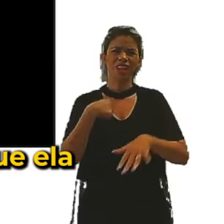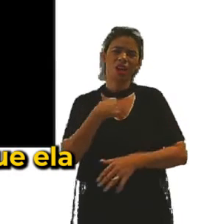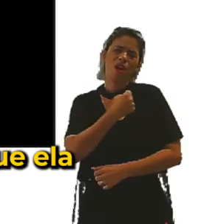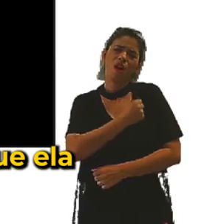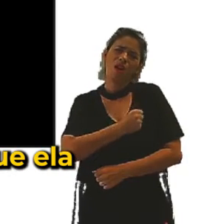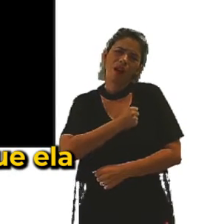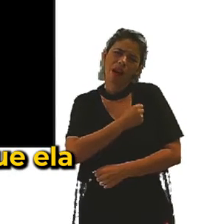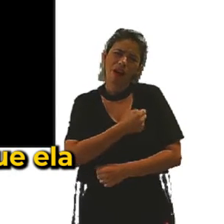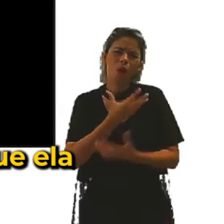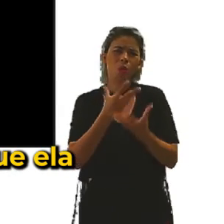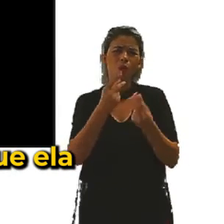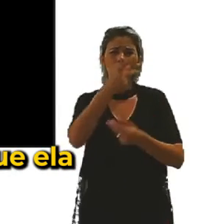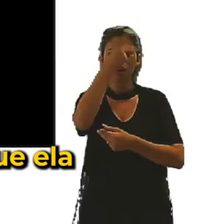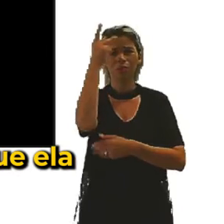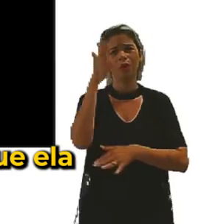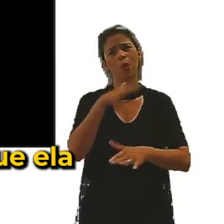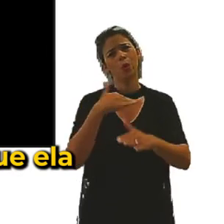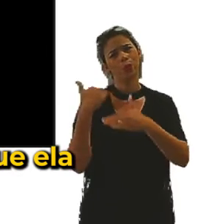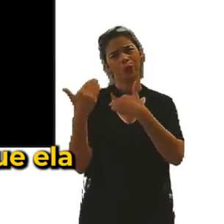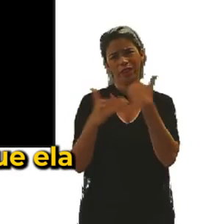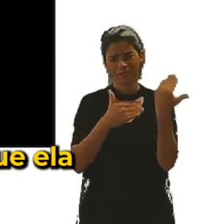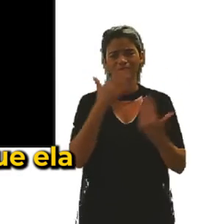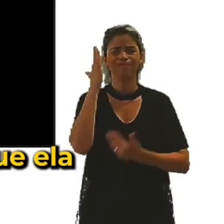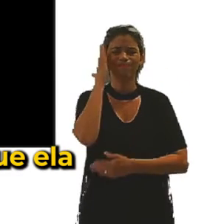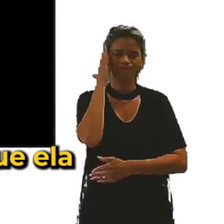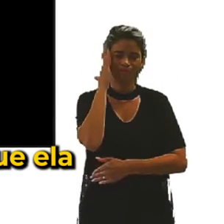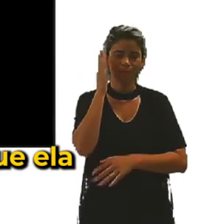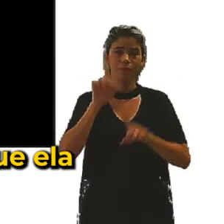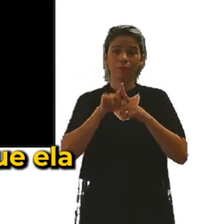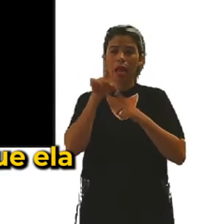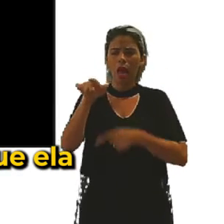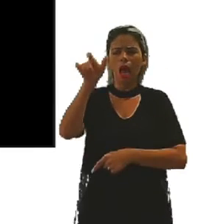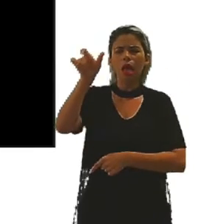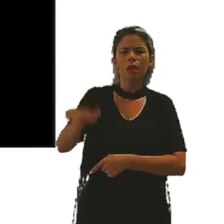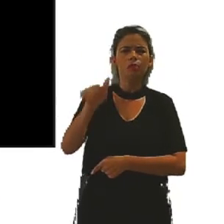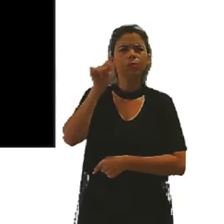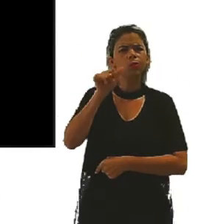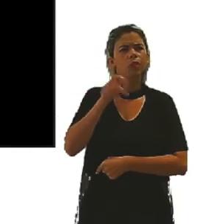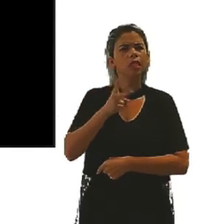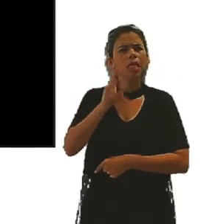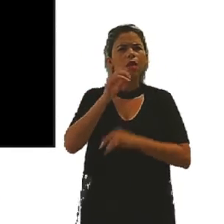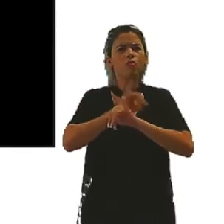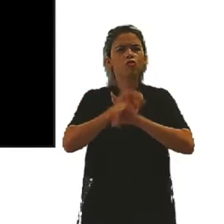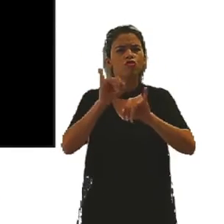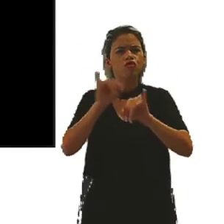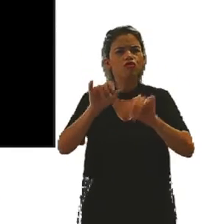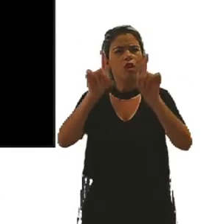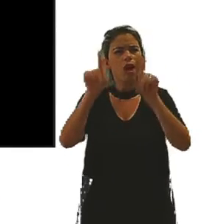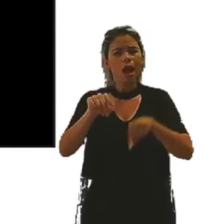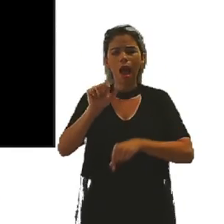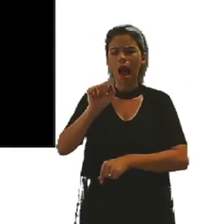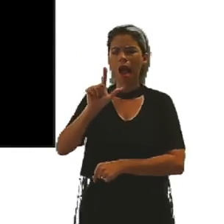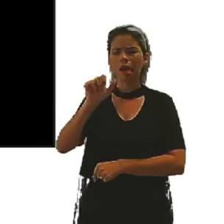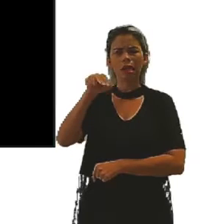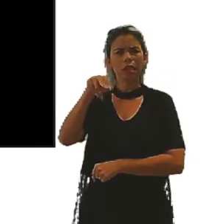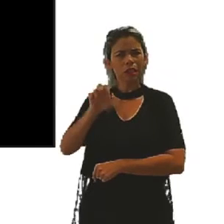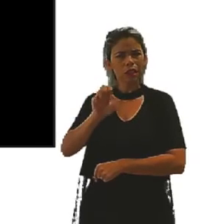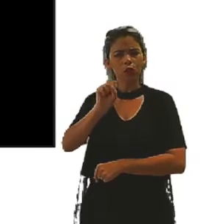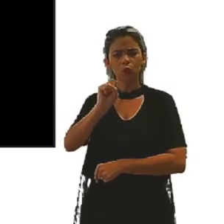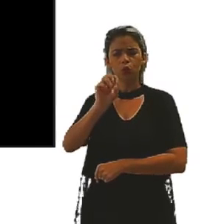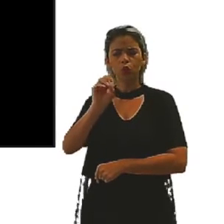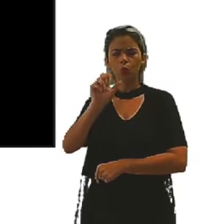minha reverência, que ela sempre falava, não é, a Lia Soares, que essa